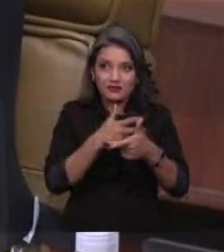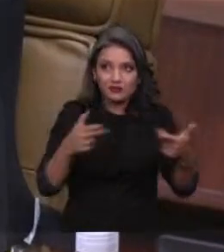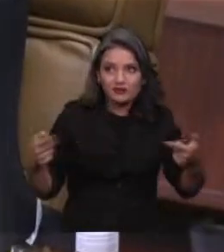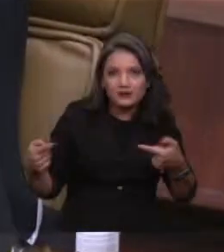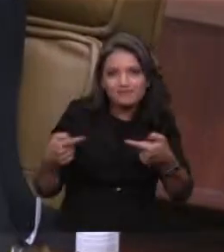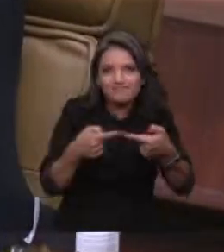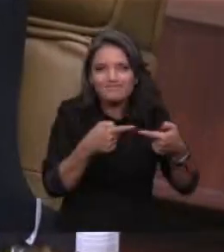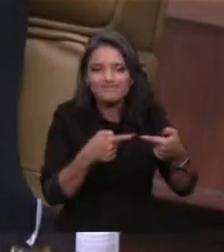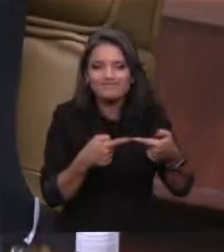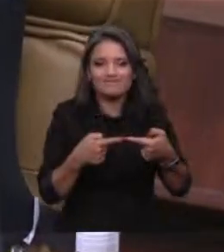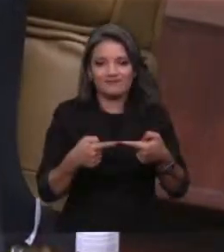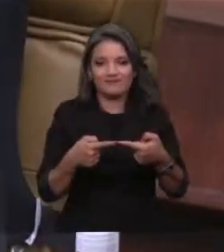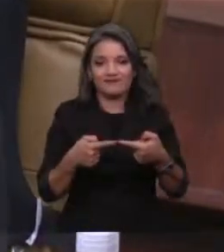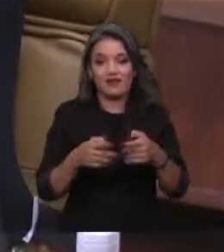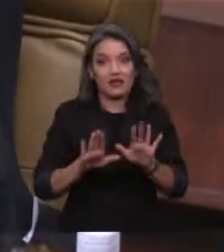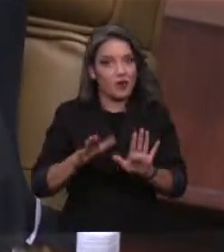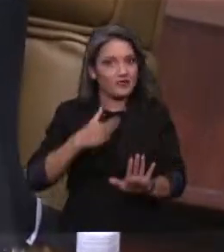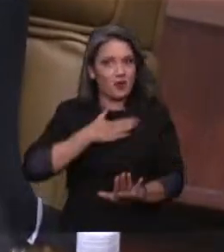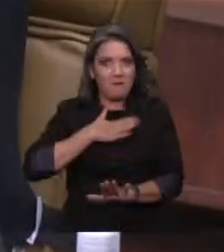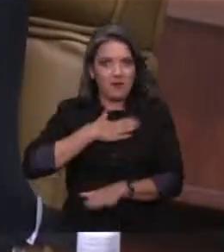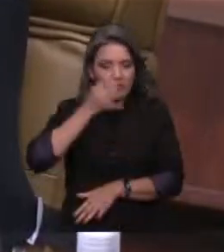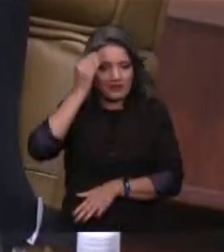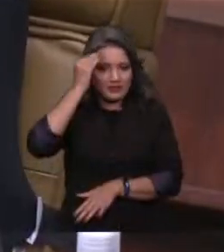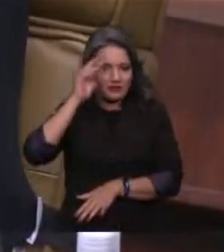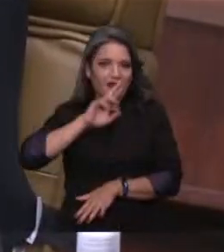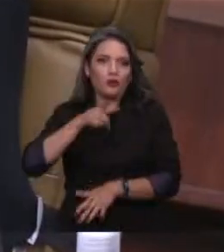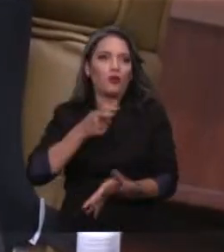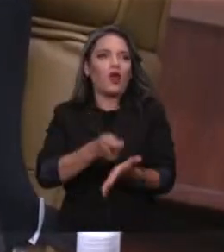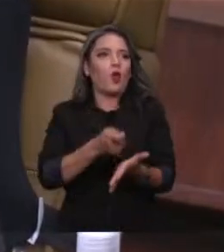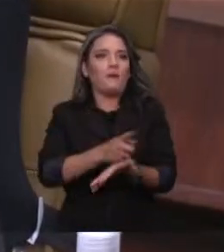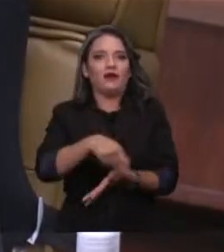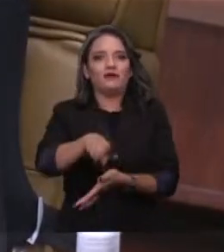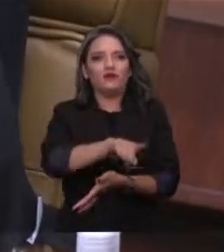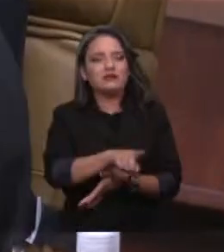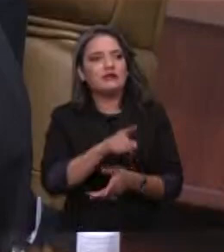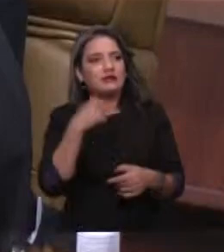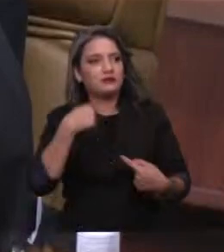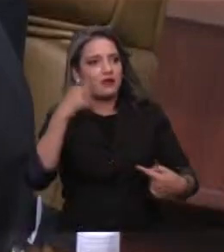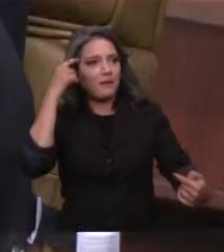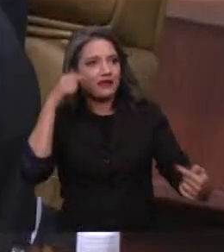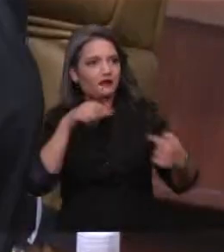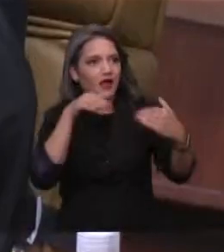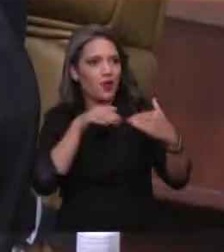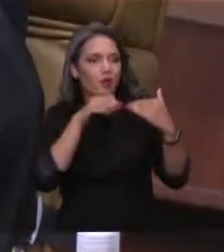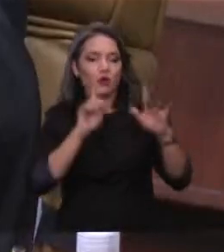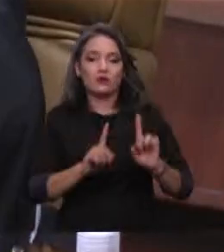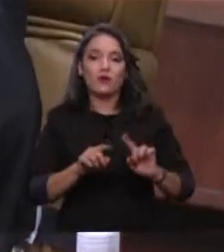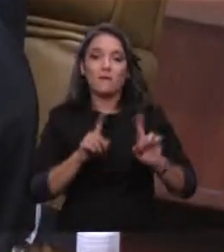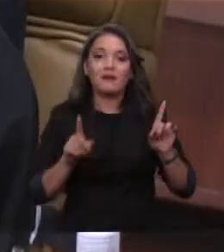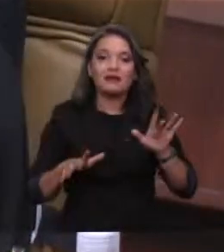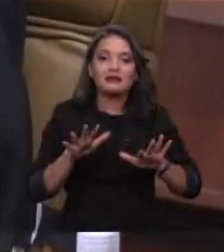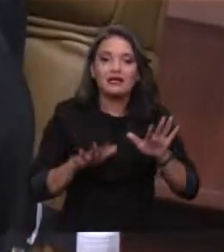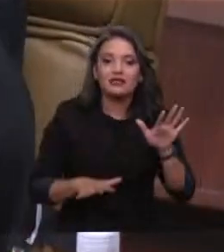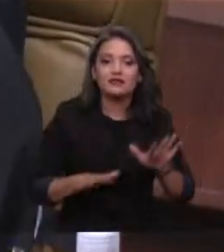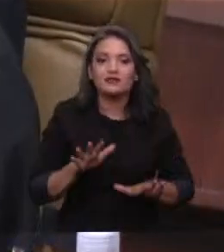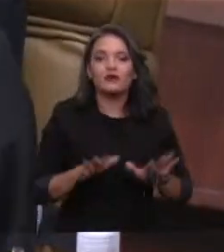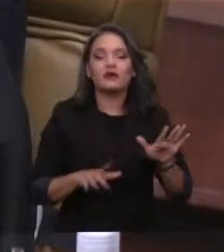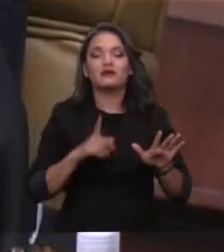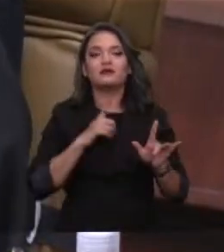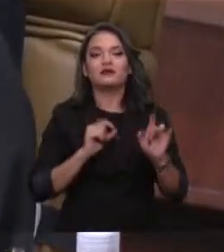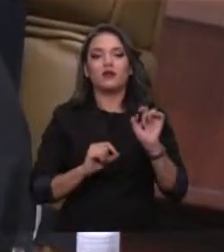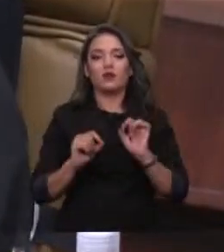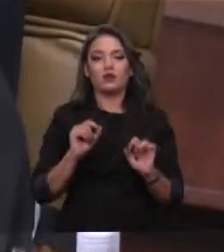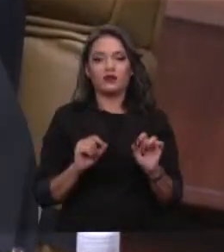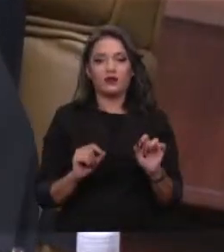que eu deva cobrar de Vossa Excelência. Quem vota é o excelentíssimo senhor ministro André Mendonça. Mas gera, por vezes, uma correlação